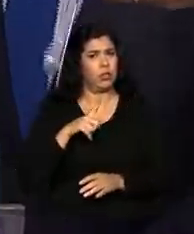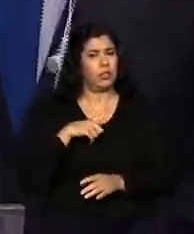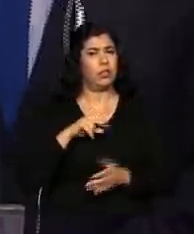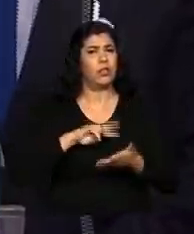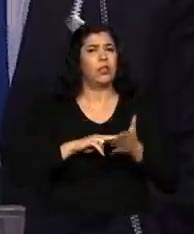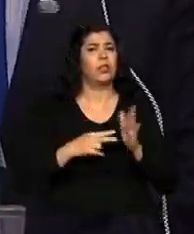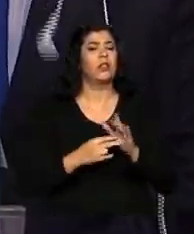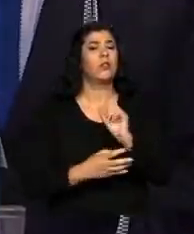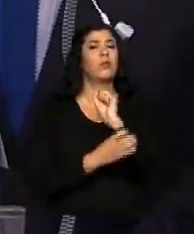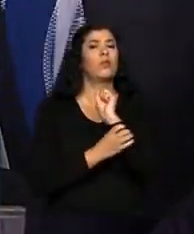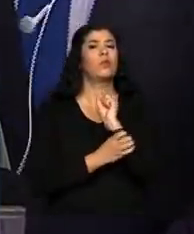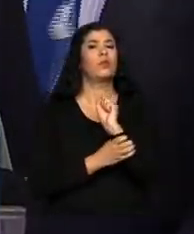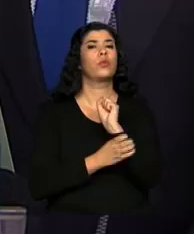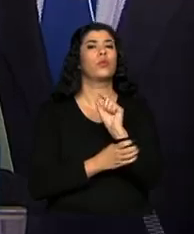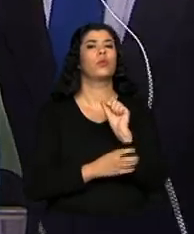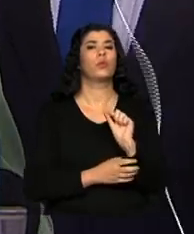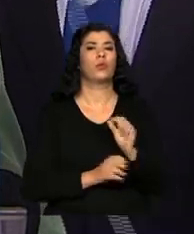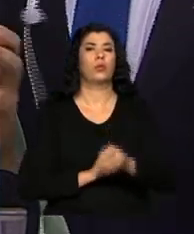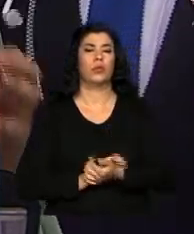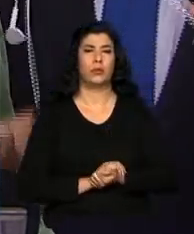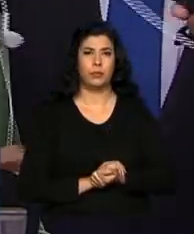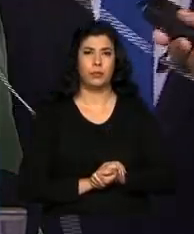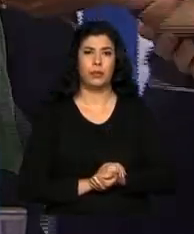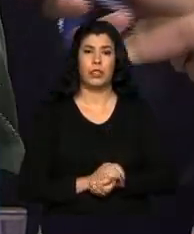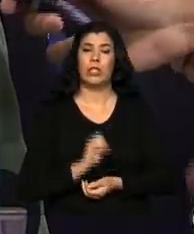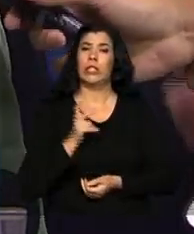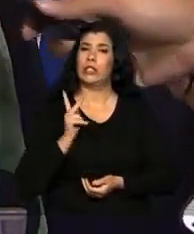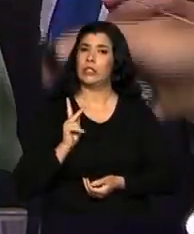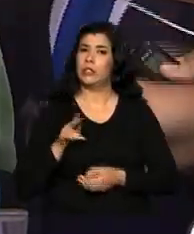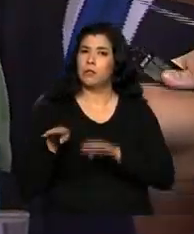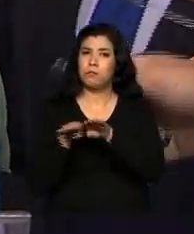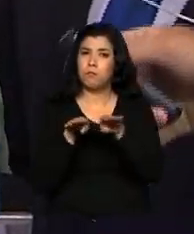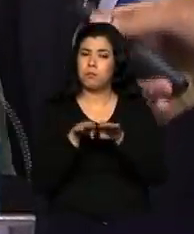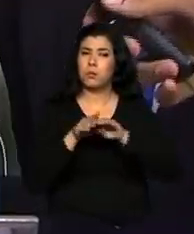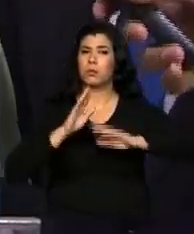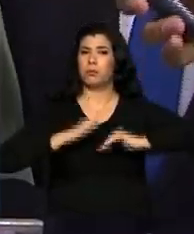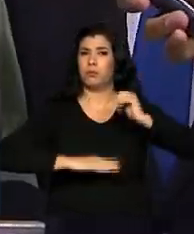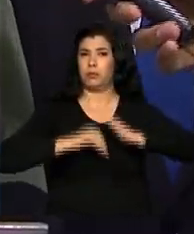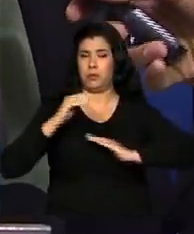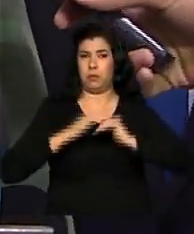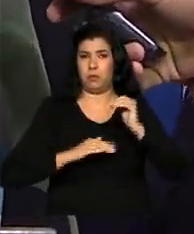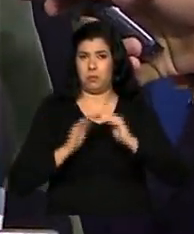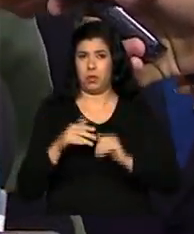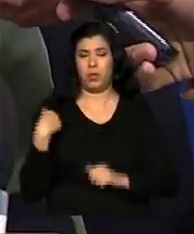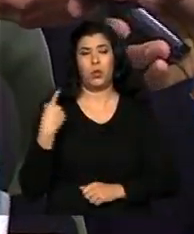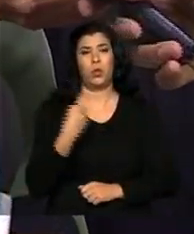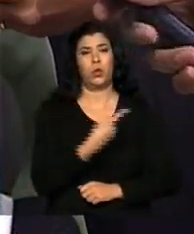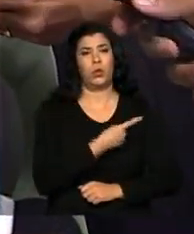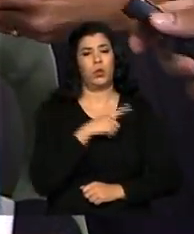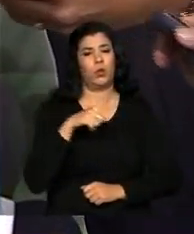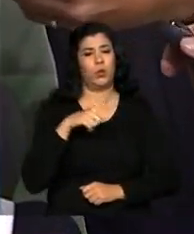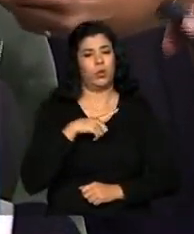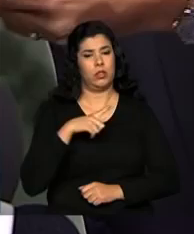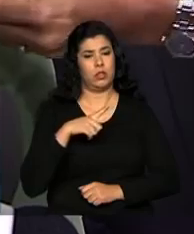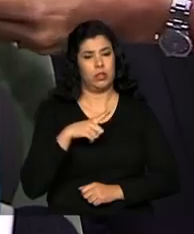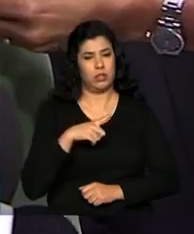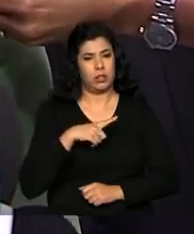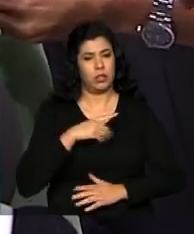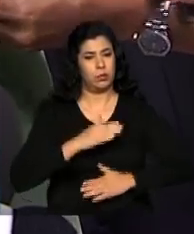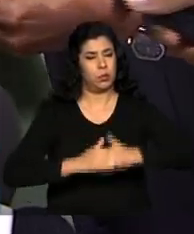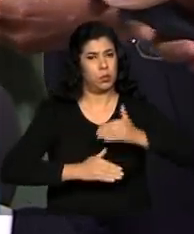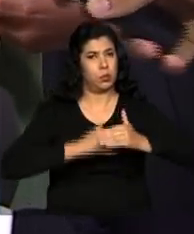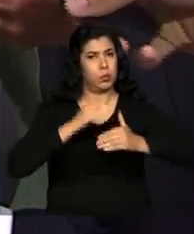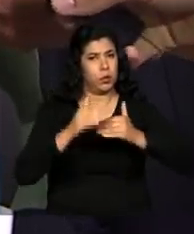de assegurar que, simultaneamente a essa ação que nós temos levado a cabo de